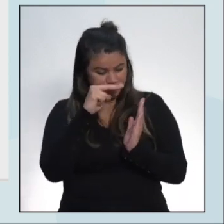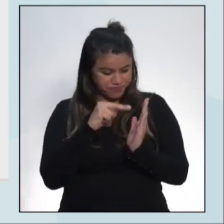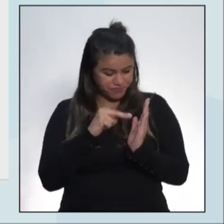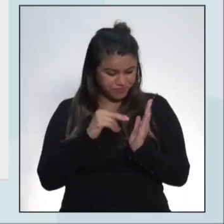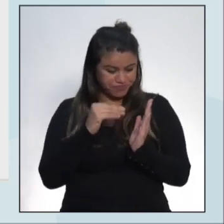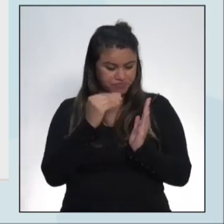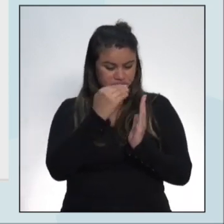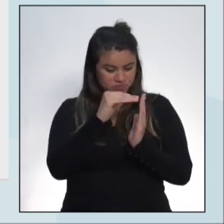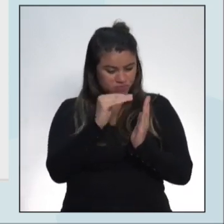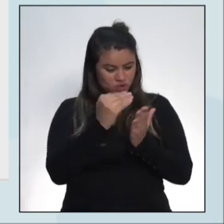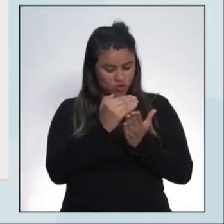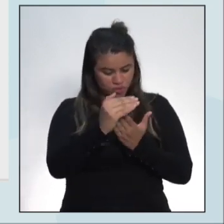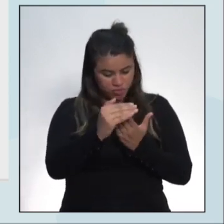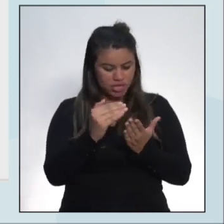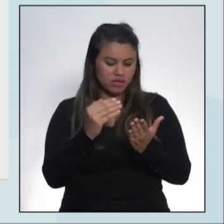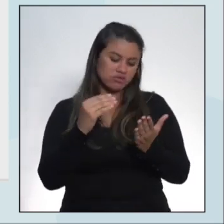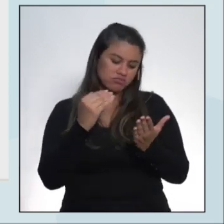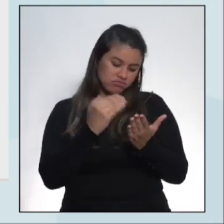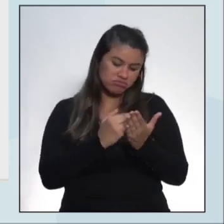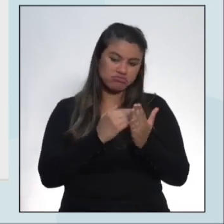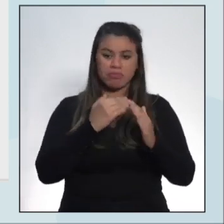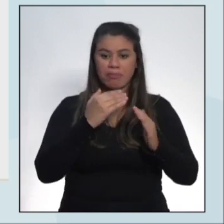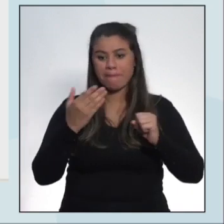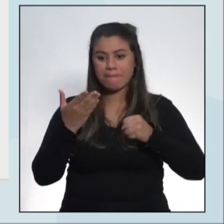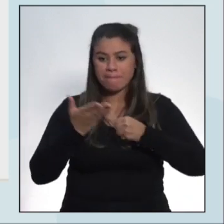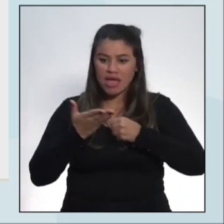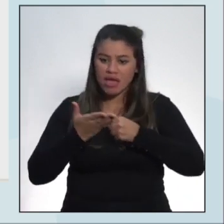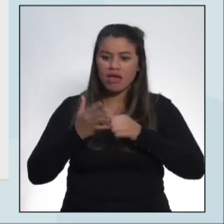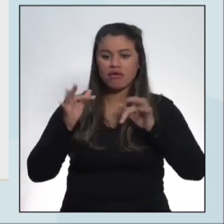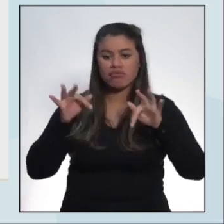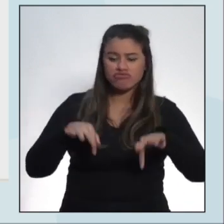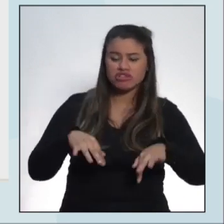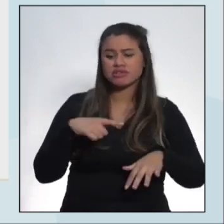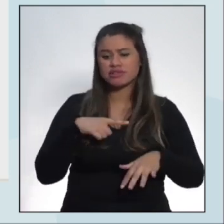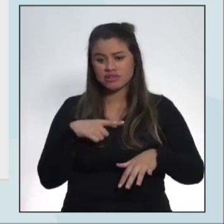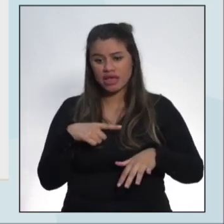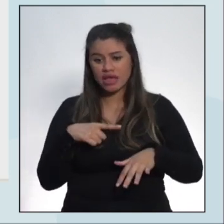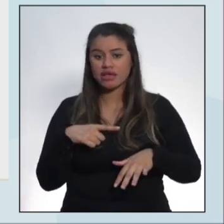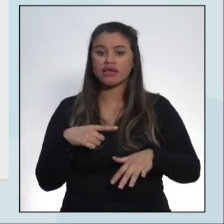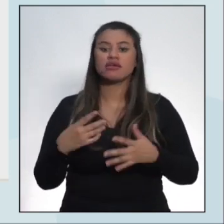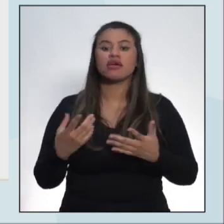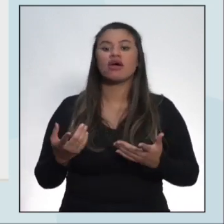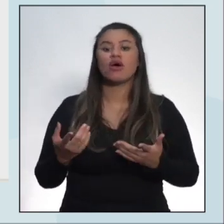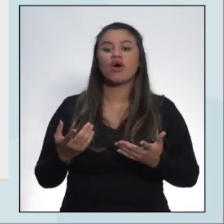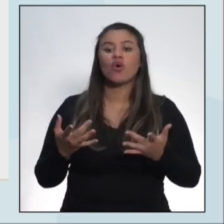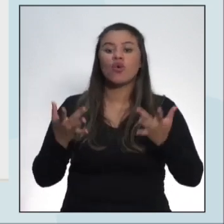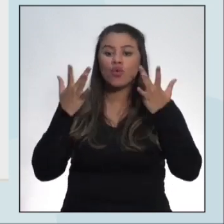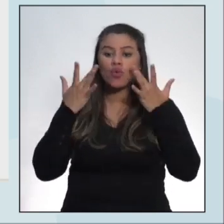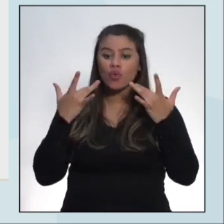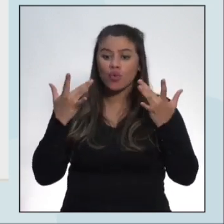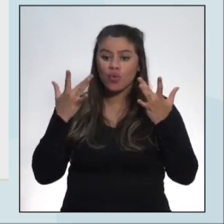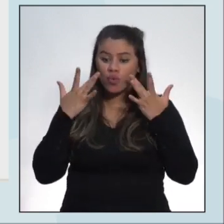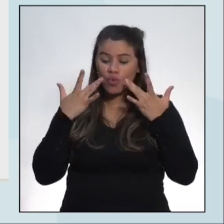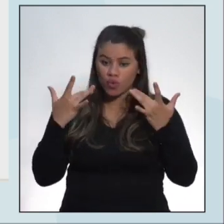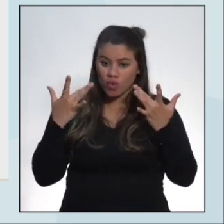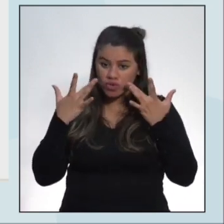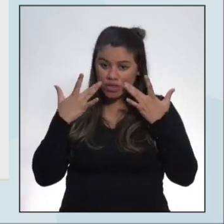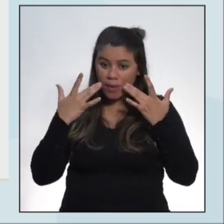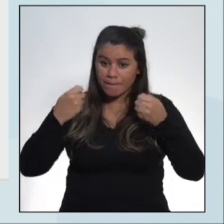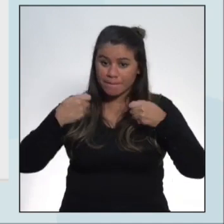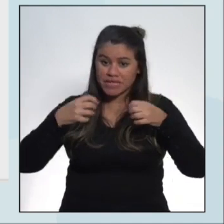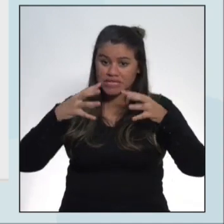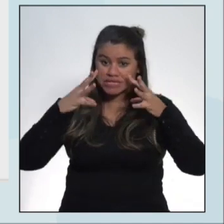fim, uma história, um romance, um conto, né? Você embarca na história. Num texto teatral, você tem que prestar